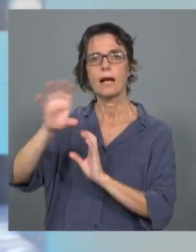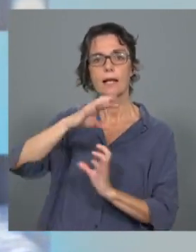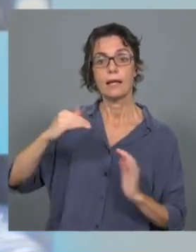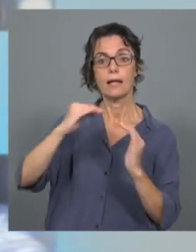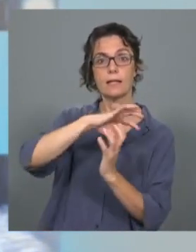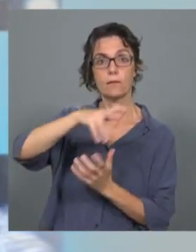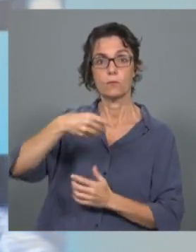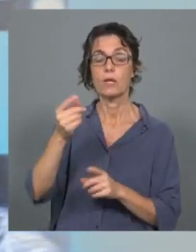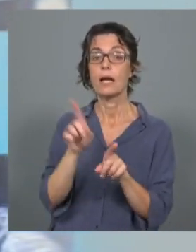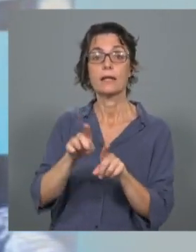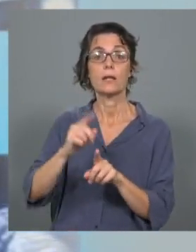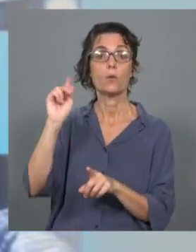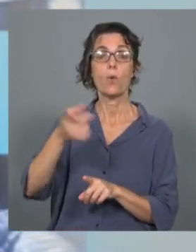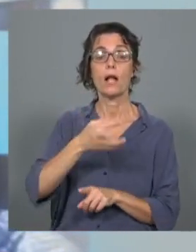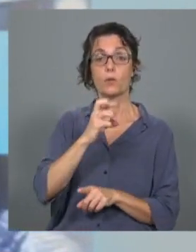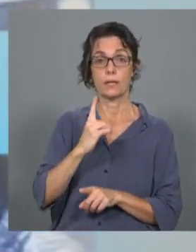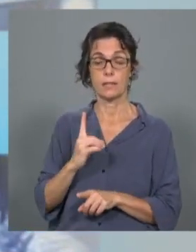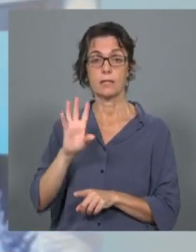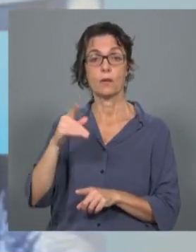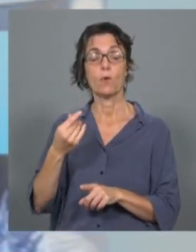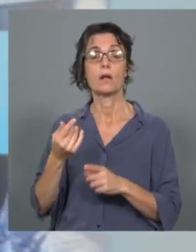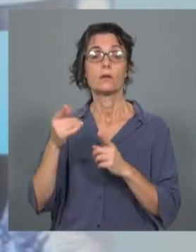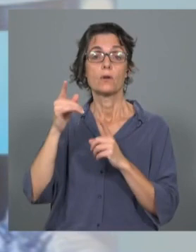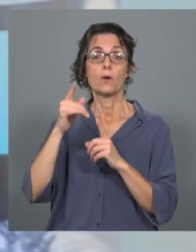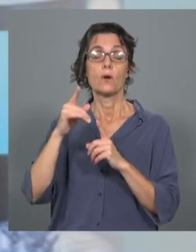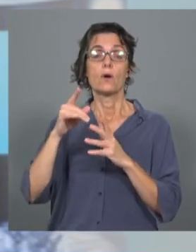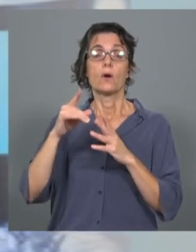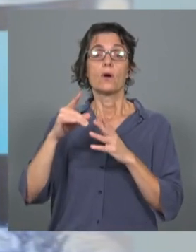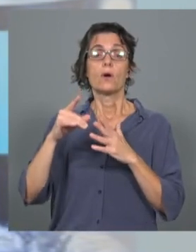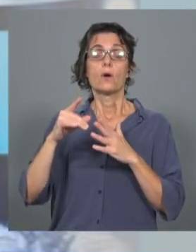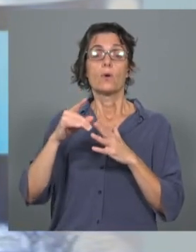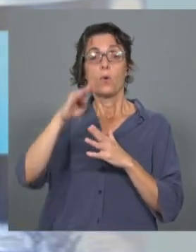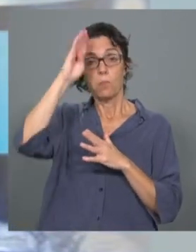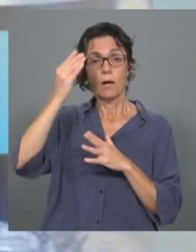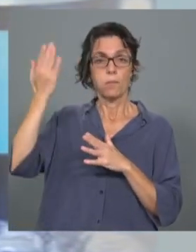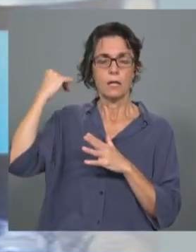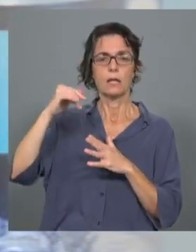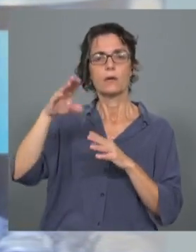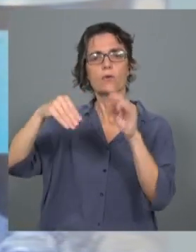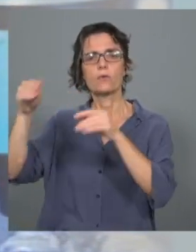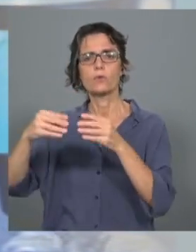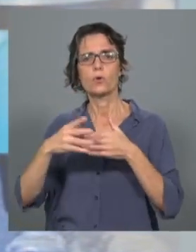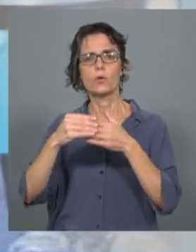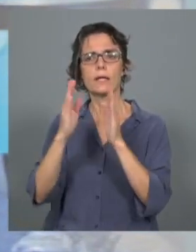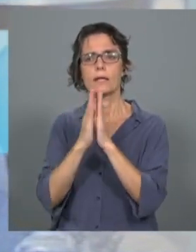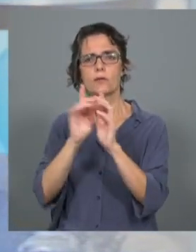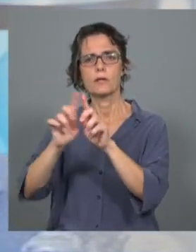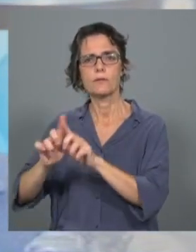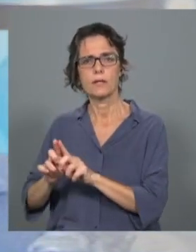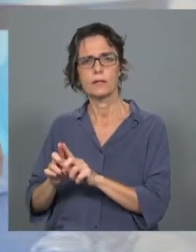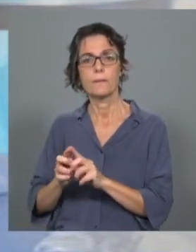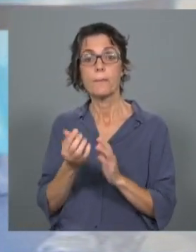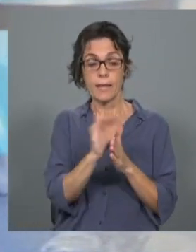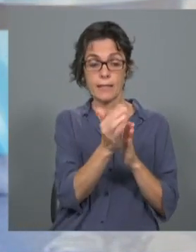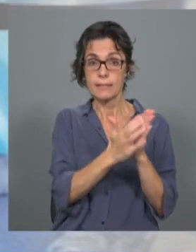convidou os líderes das religiões para em Assis rezar pela paz. Ele, aliás, na carta a convocar esse encontro, o Papa Francisco até faz uma referência